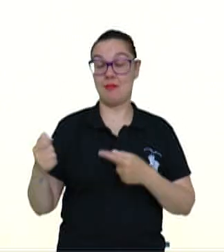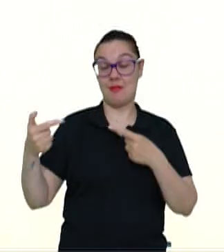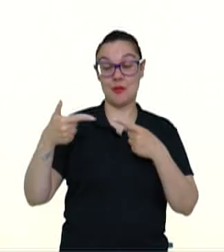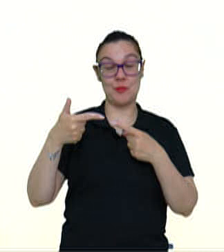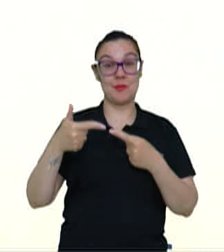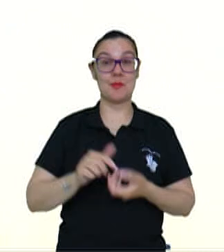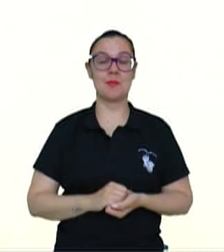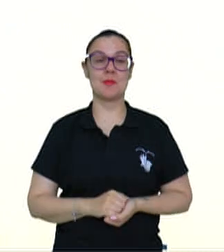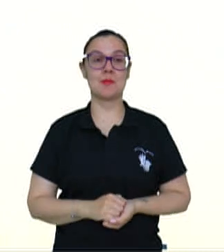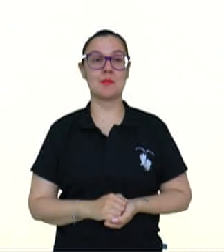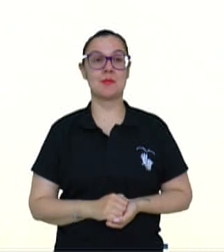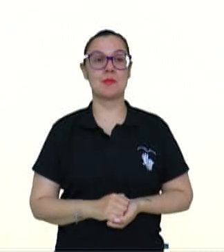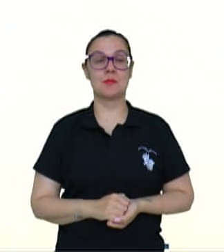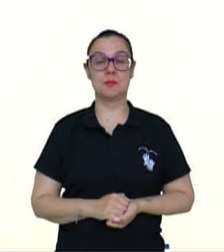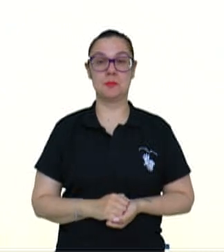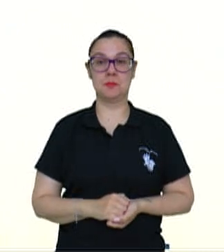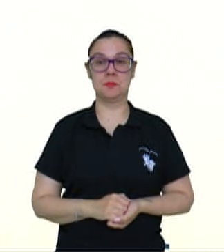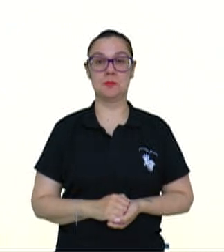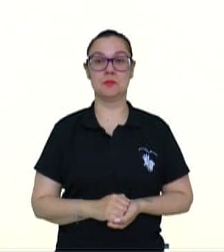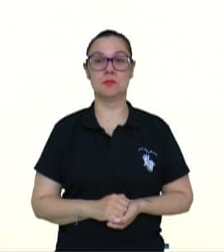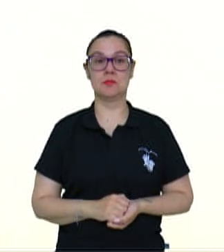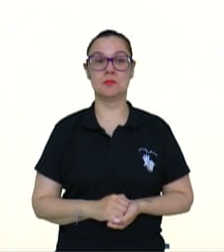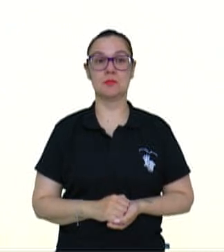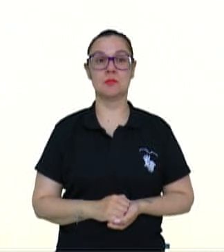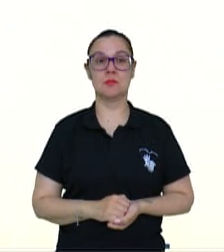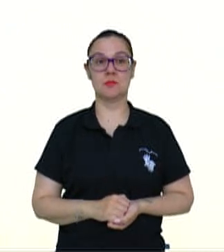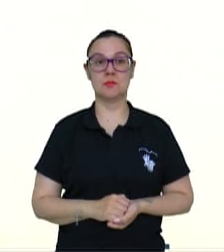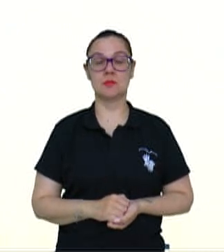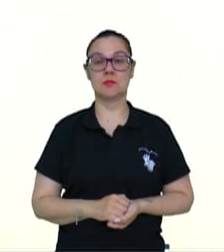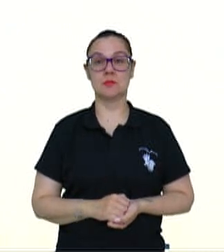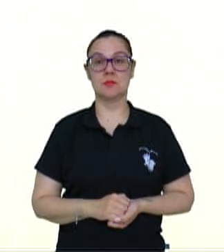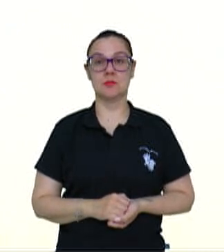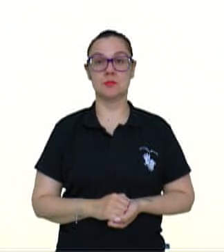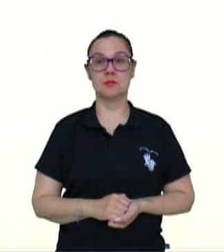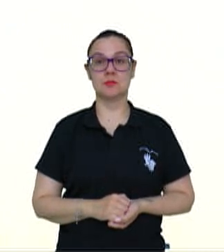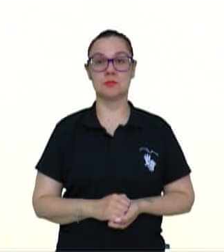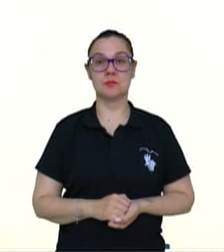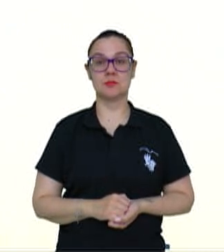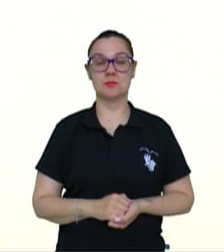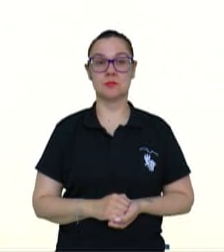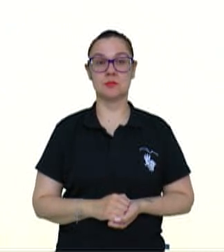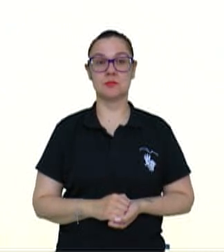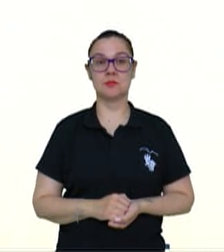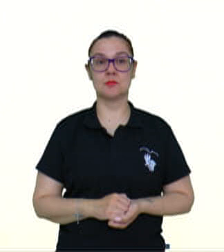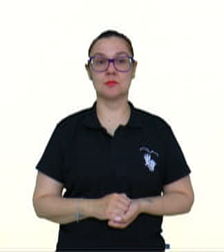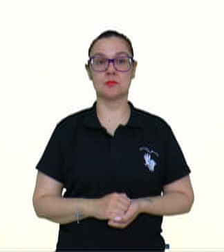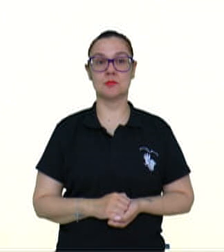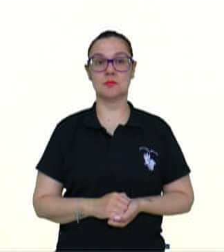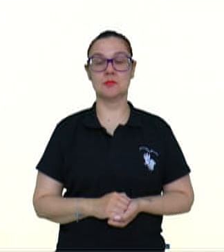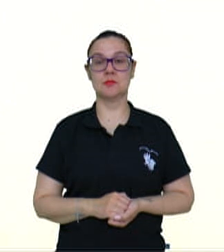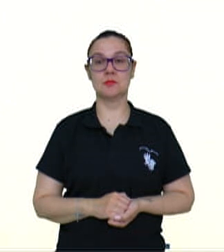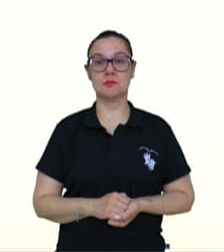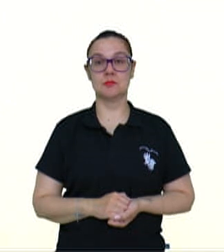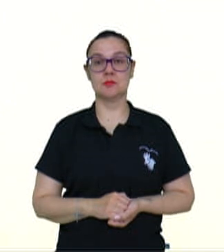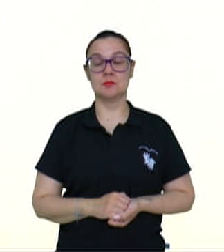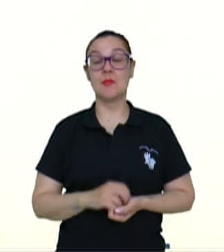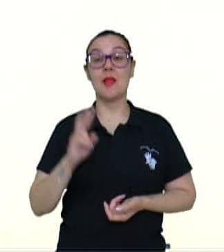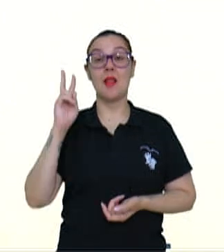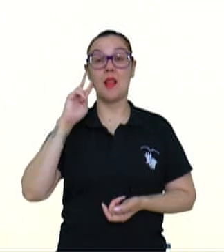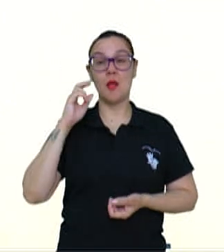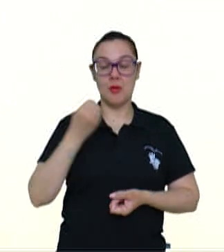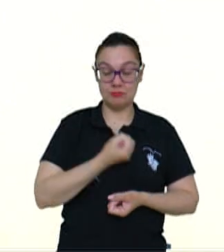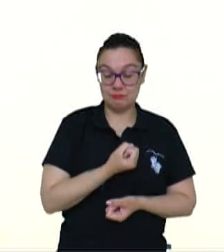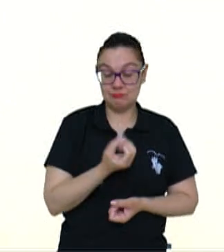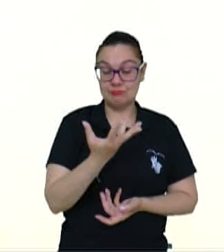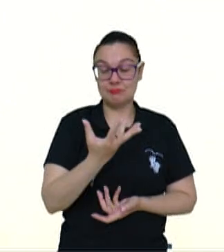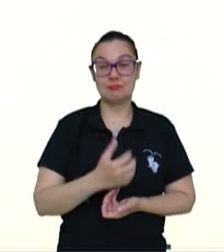2, as palavras utilizadas para enumerar ou marcar as etapas de desenvolvimento de uma sequência, lembram da